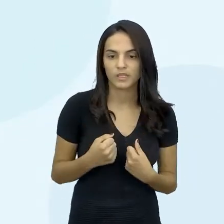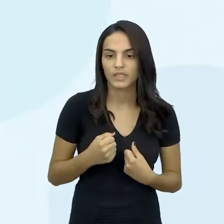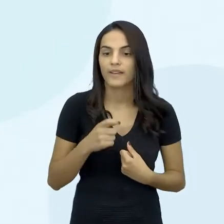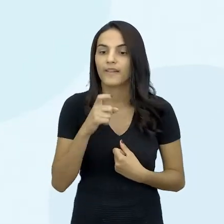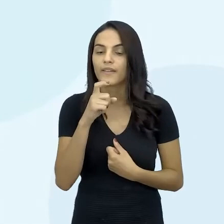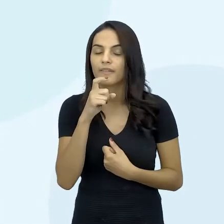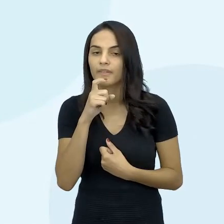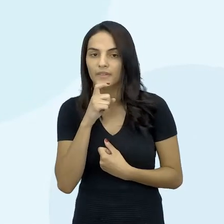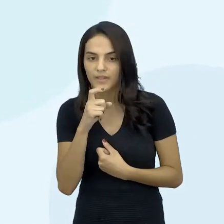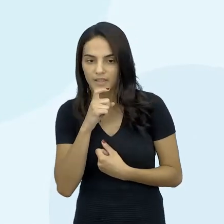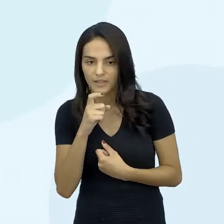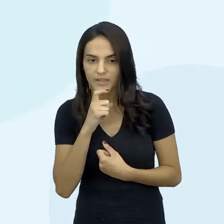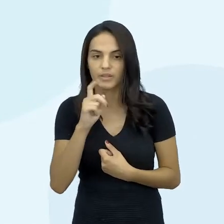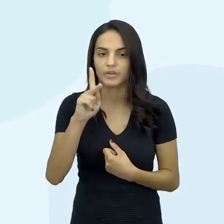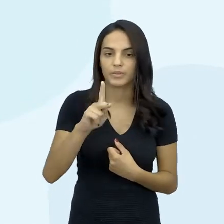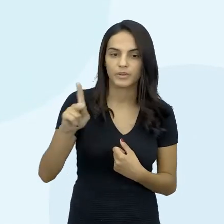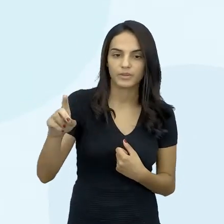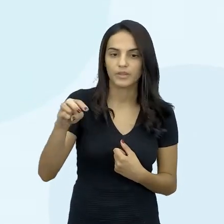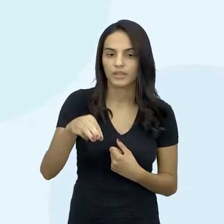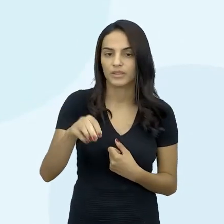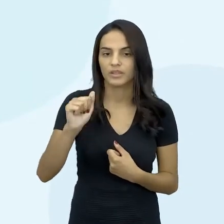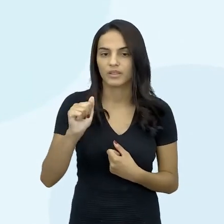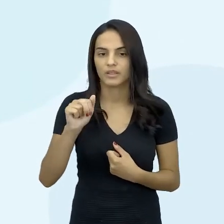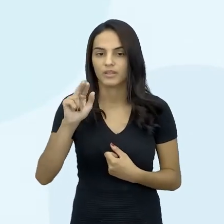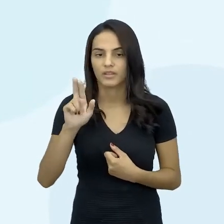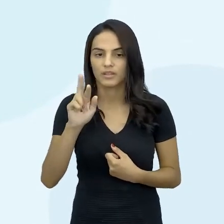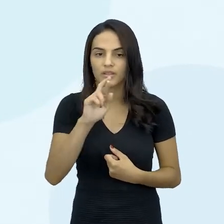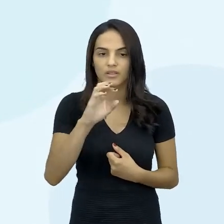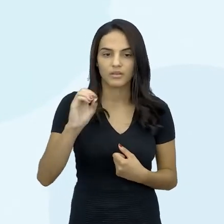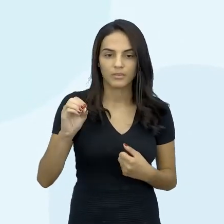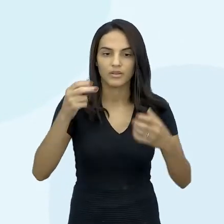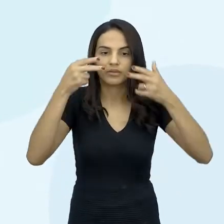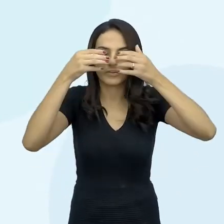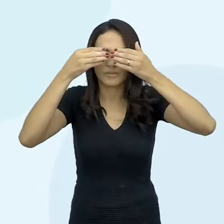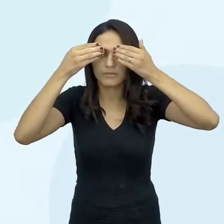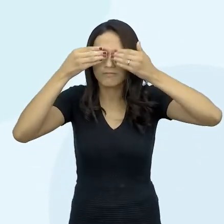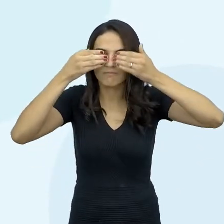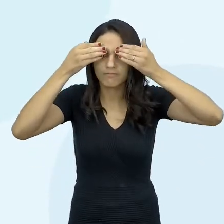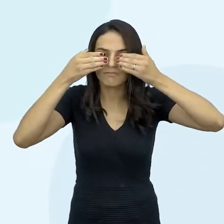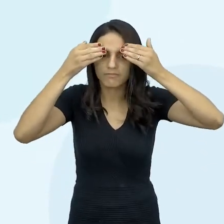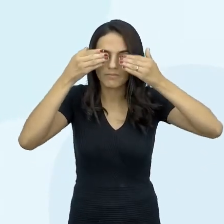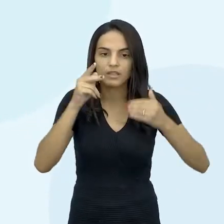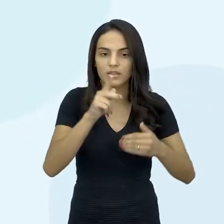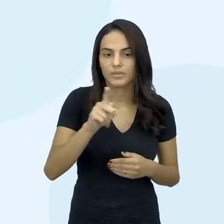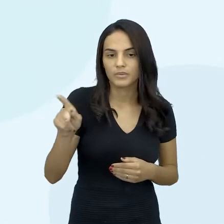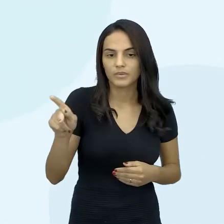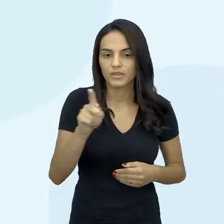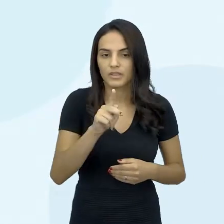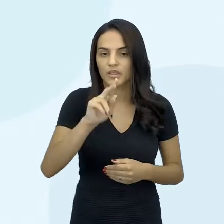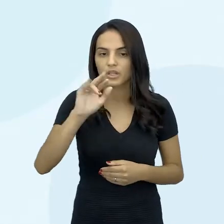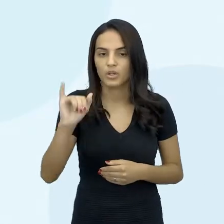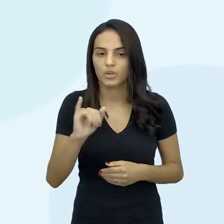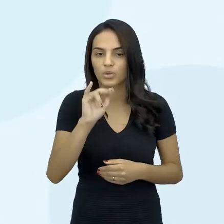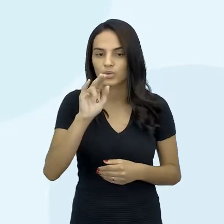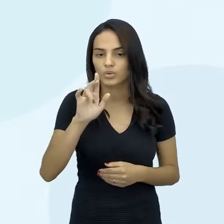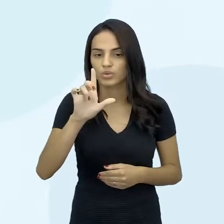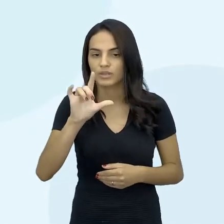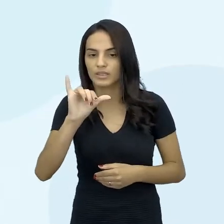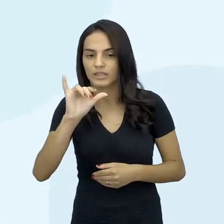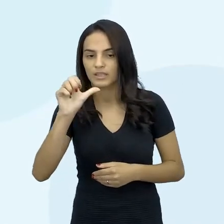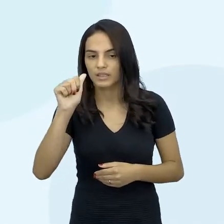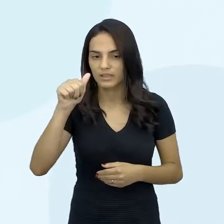verdes, professor Mauro, de vendas nos olhos, e a professora Juliana,